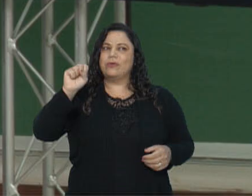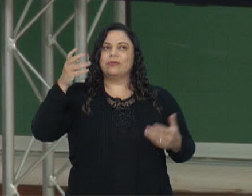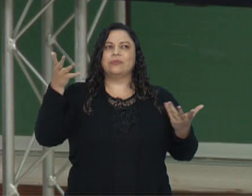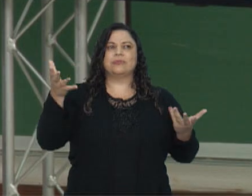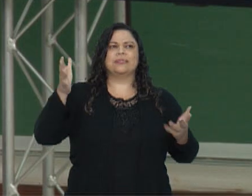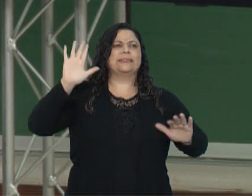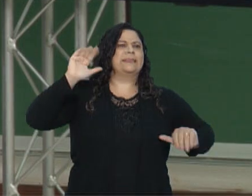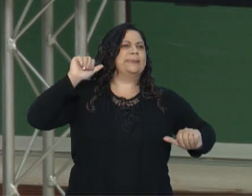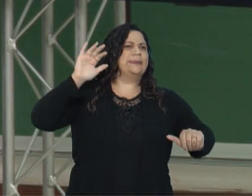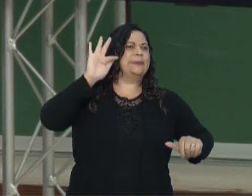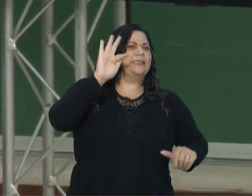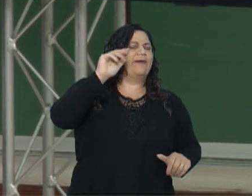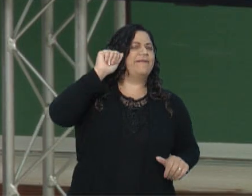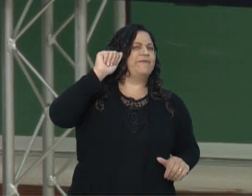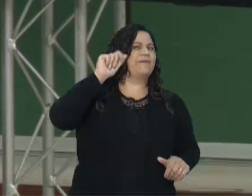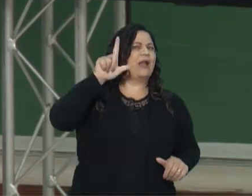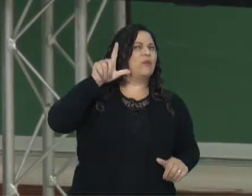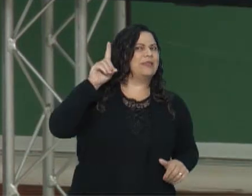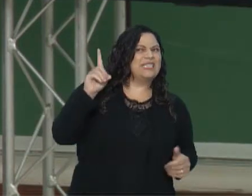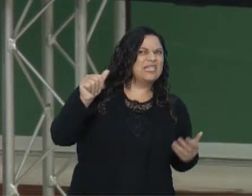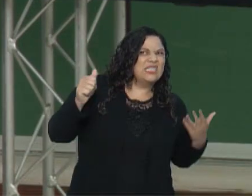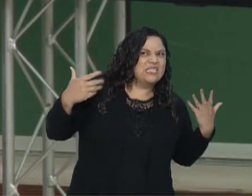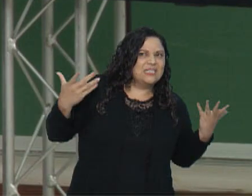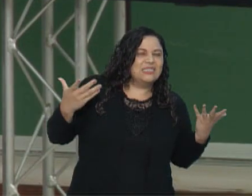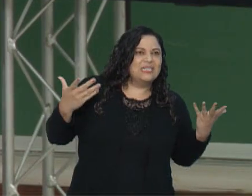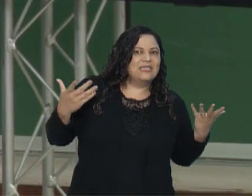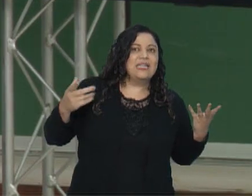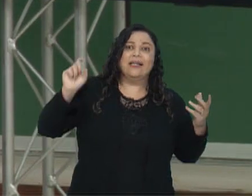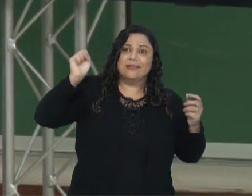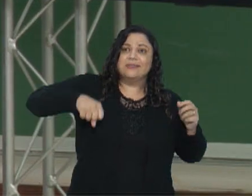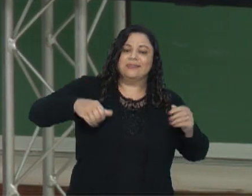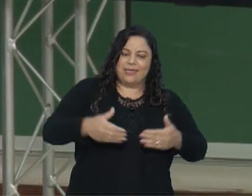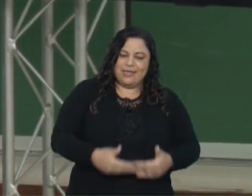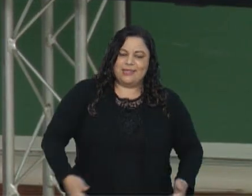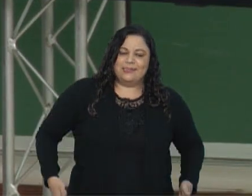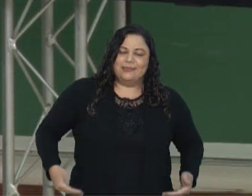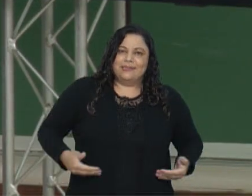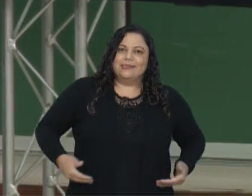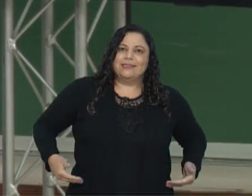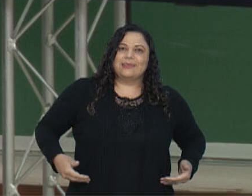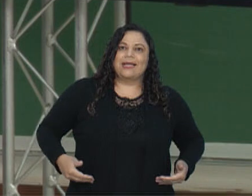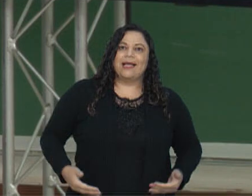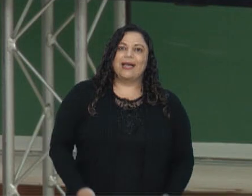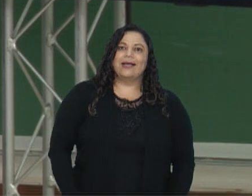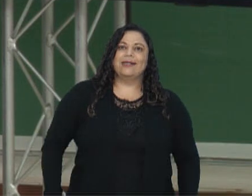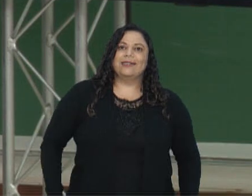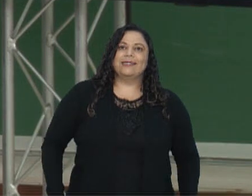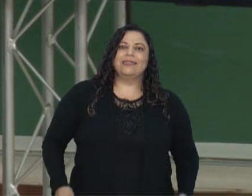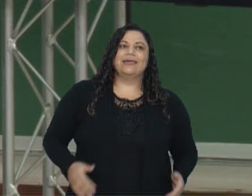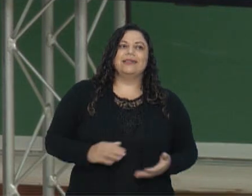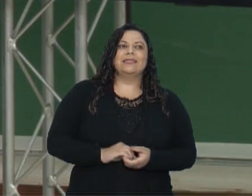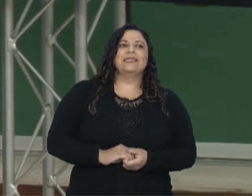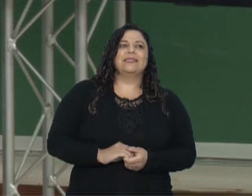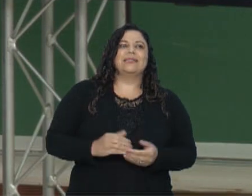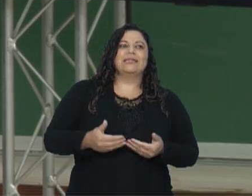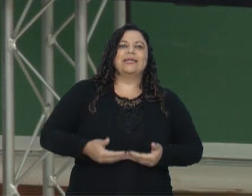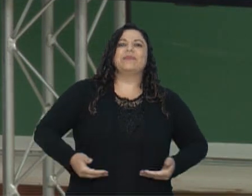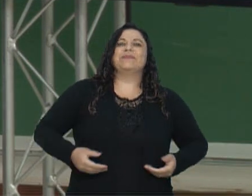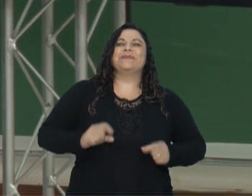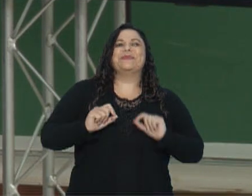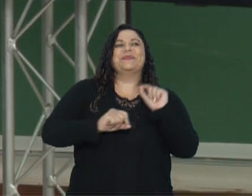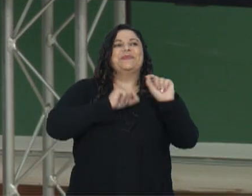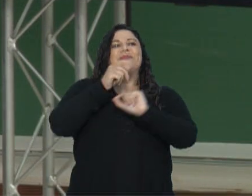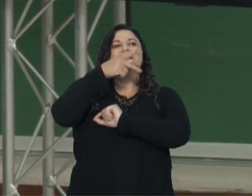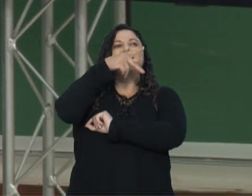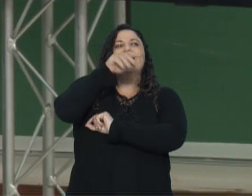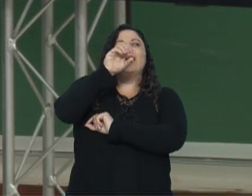exemplo, falda. Falda, saia. Em América, alguns países, pollera, pollera,